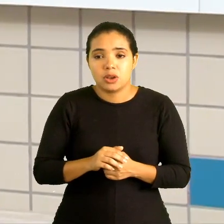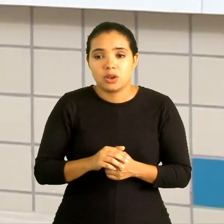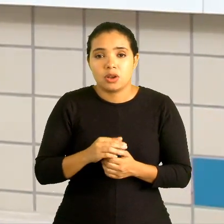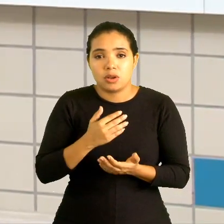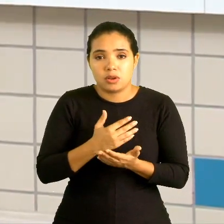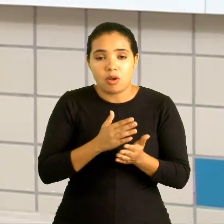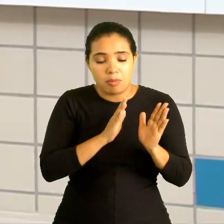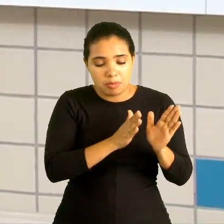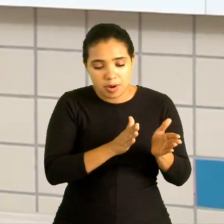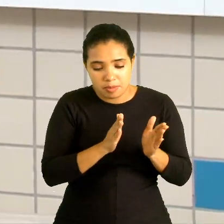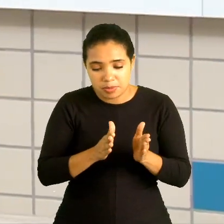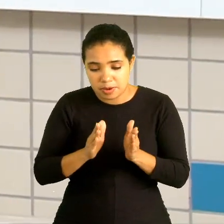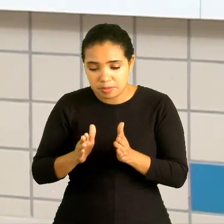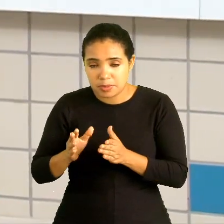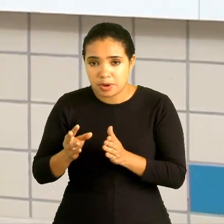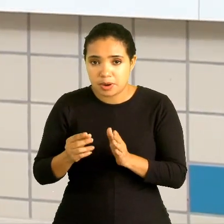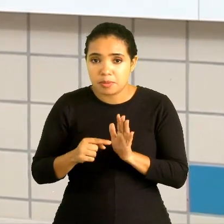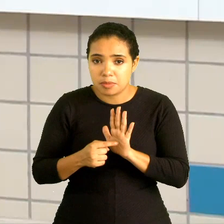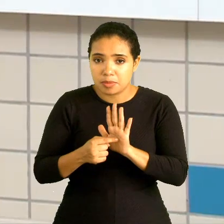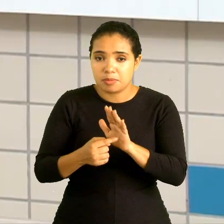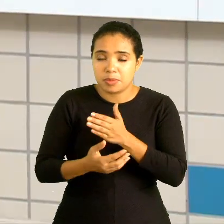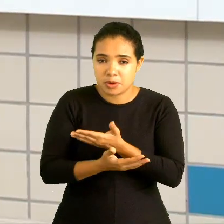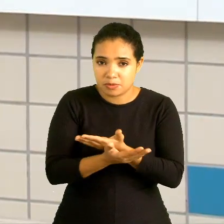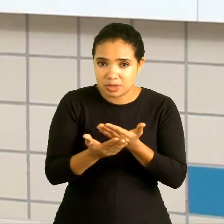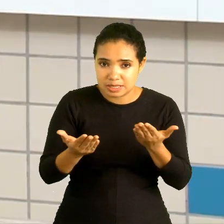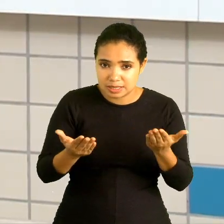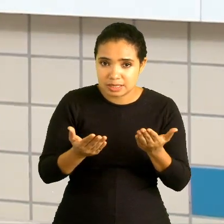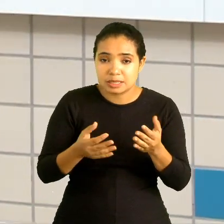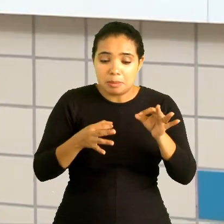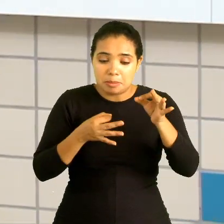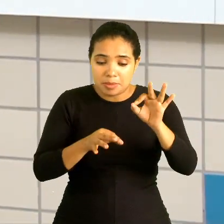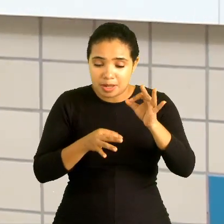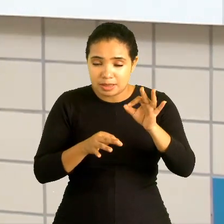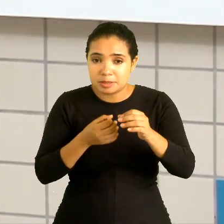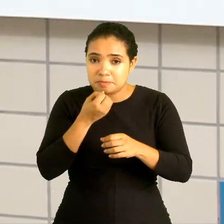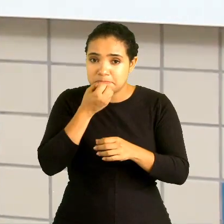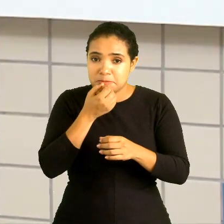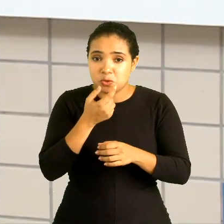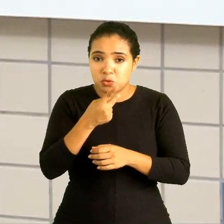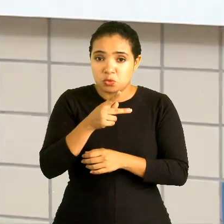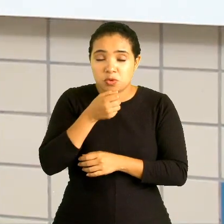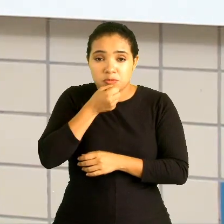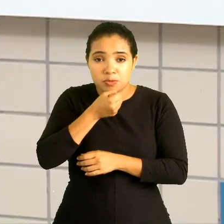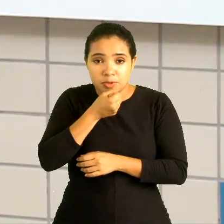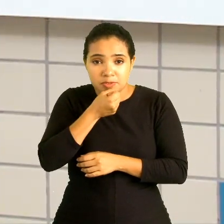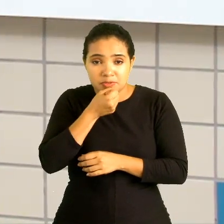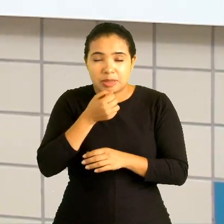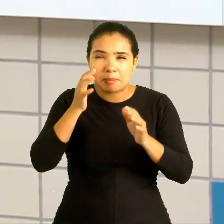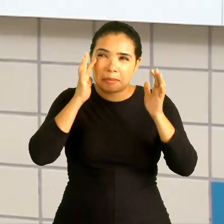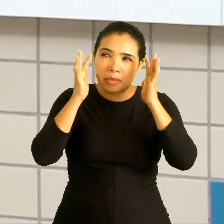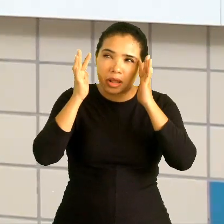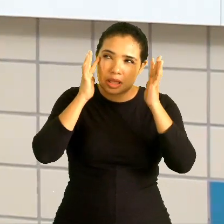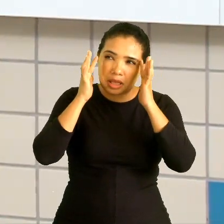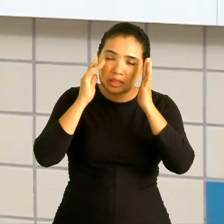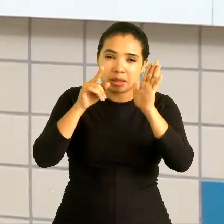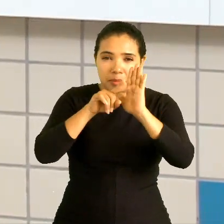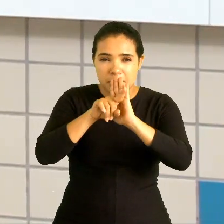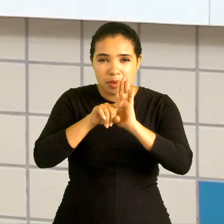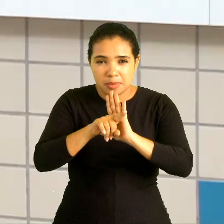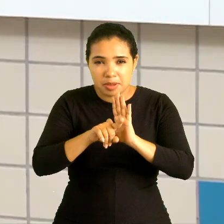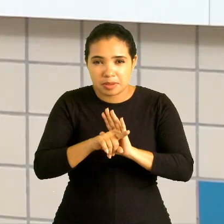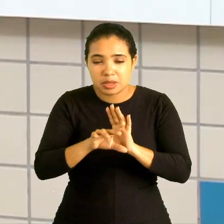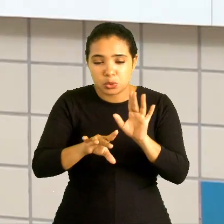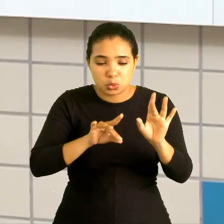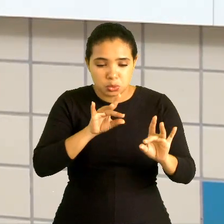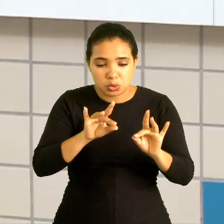o roteiro que foi colocado para vocês, planejem bem a sua entrevista, pensem nas perguntas,